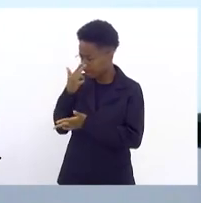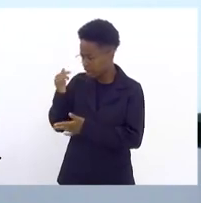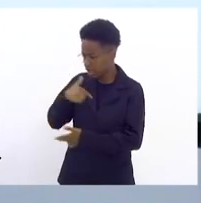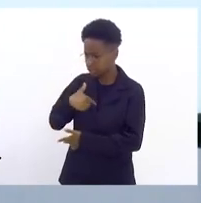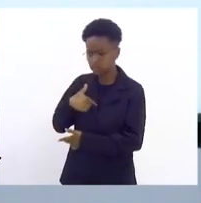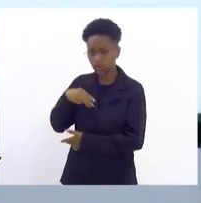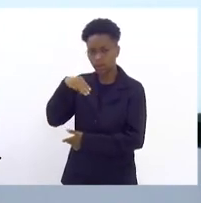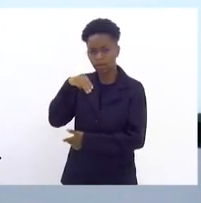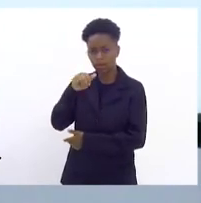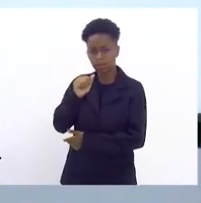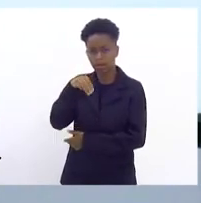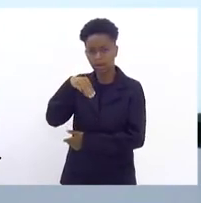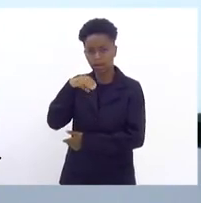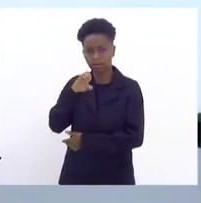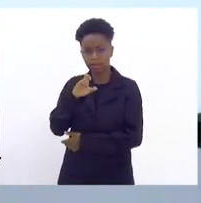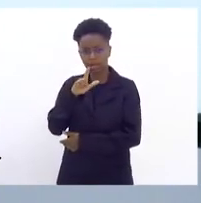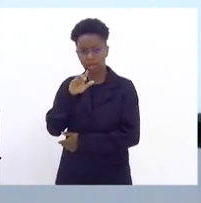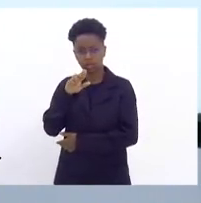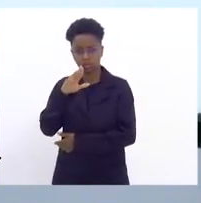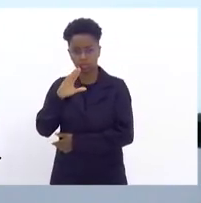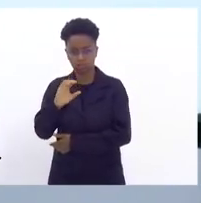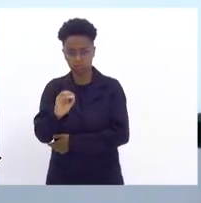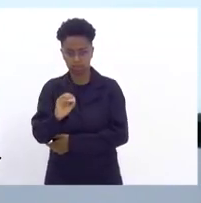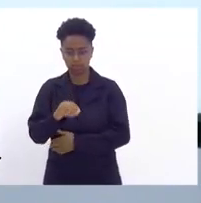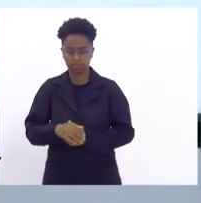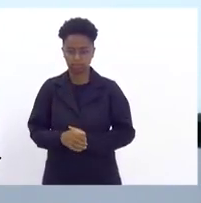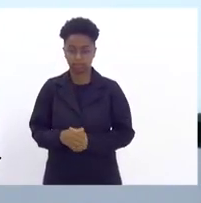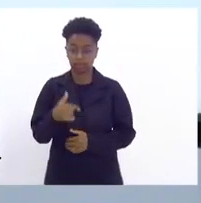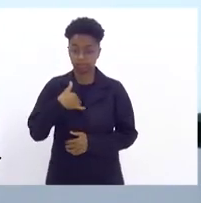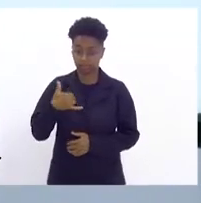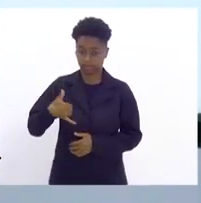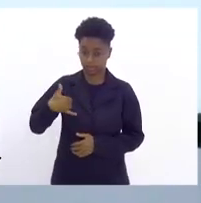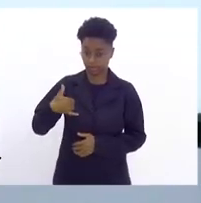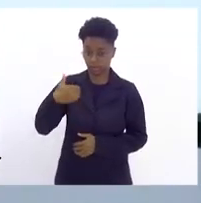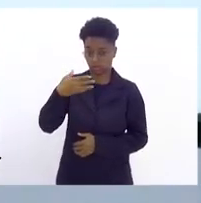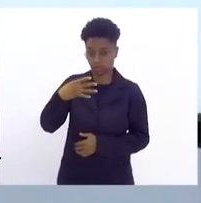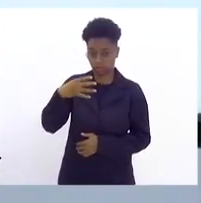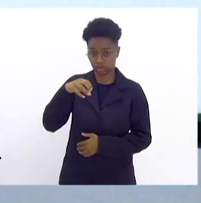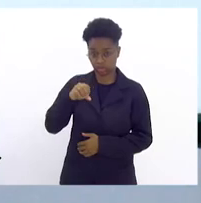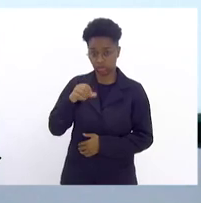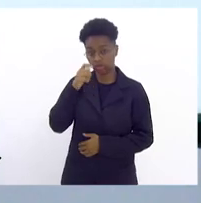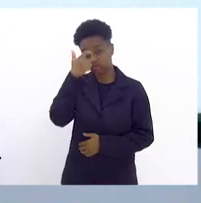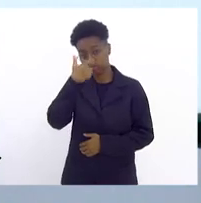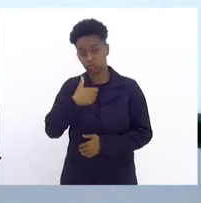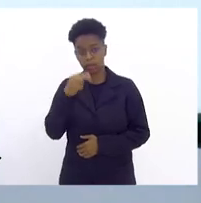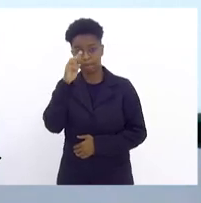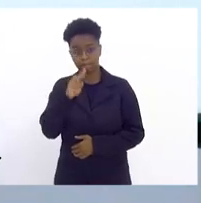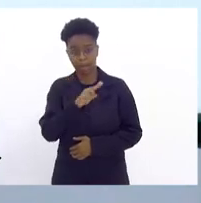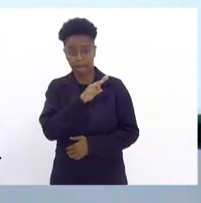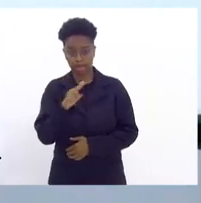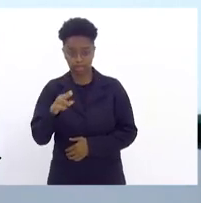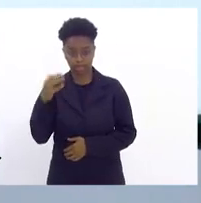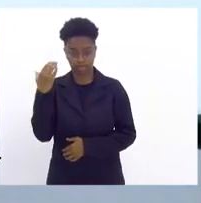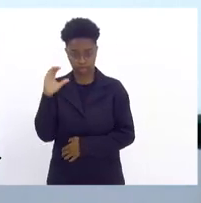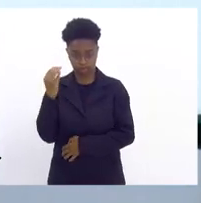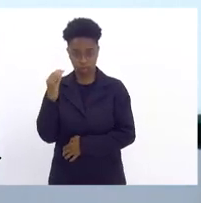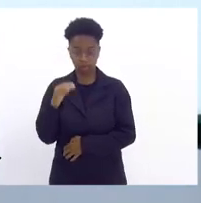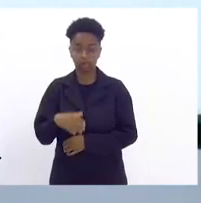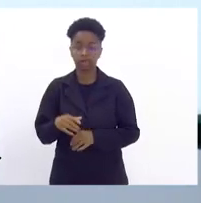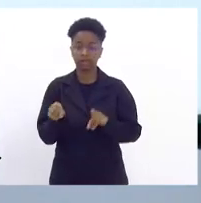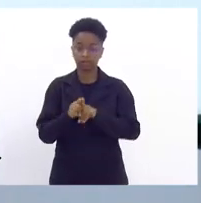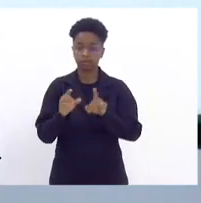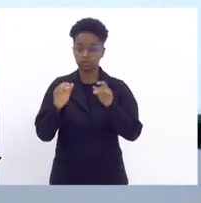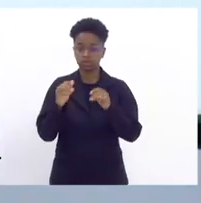sou maluco tenho 49 anos sou Padre lá daqui 17 Niterói isso